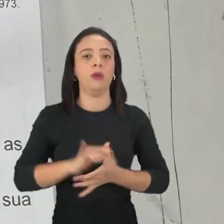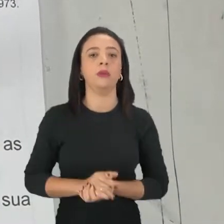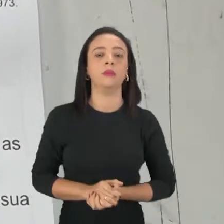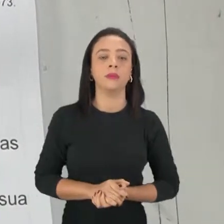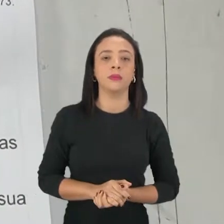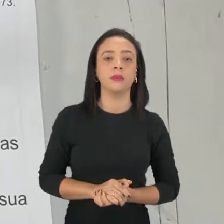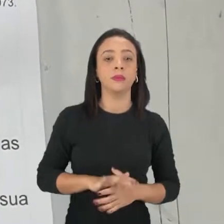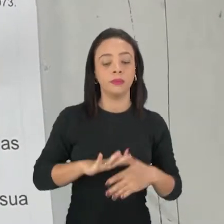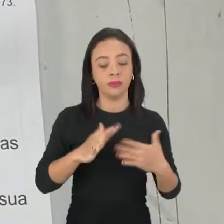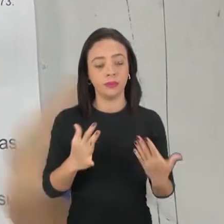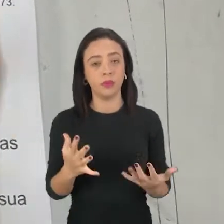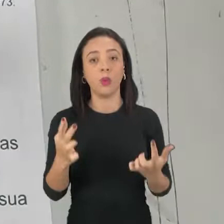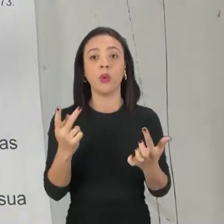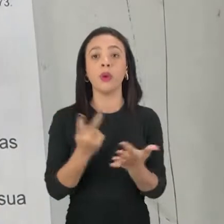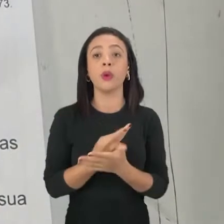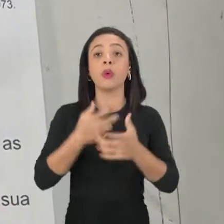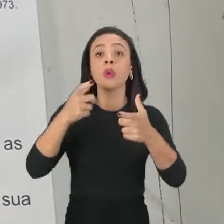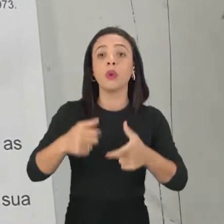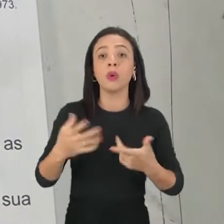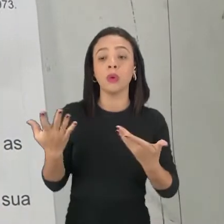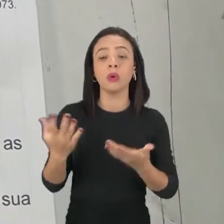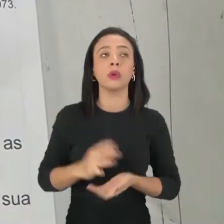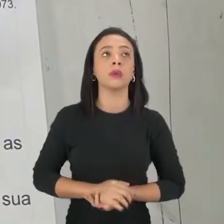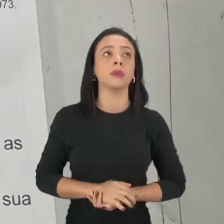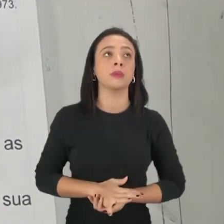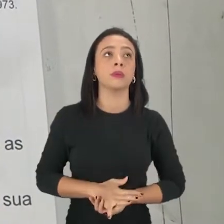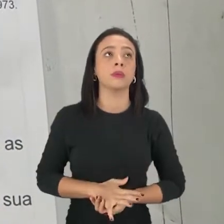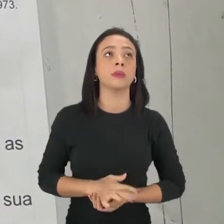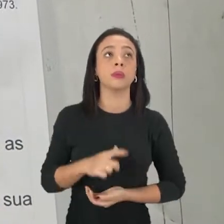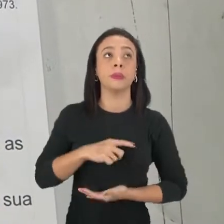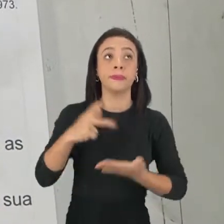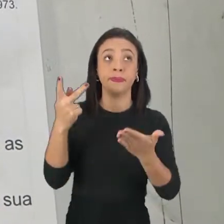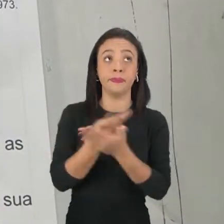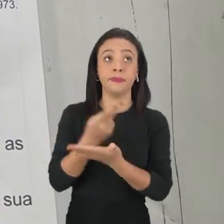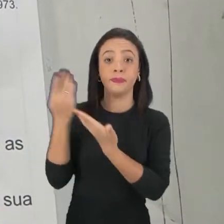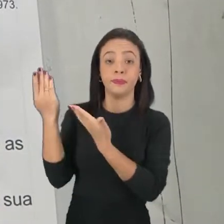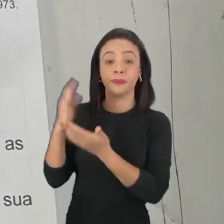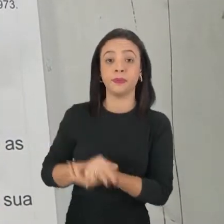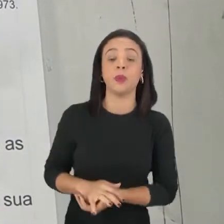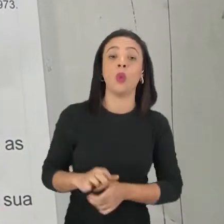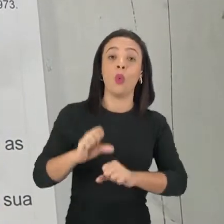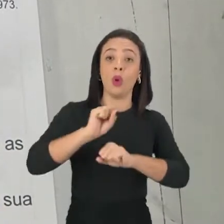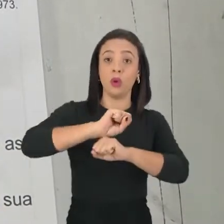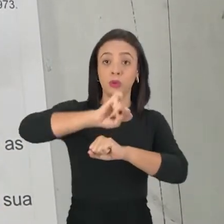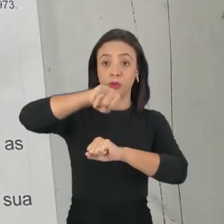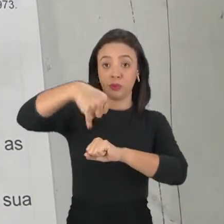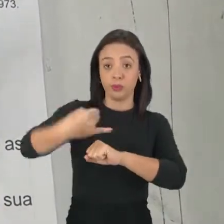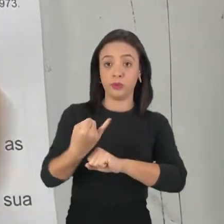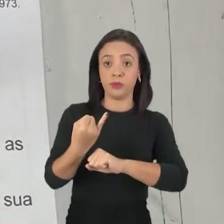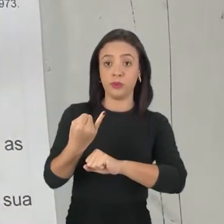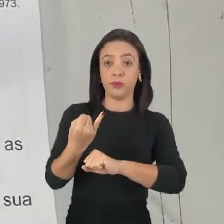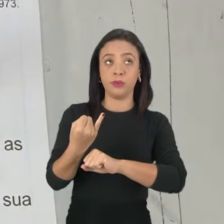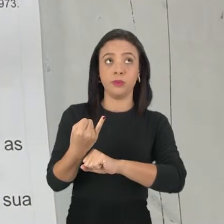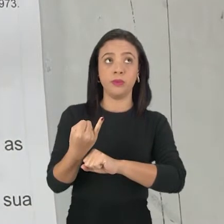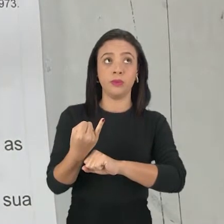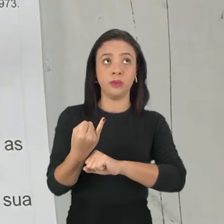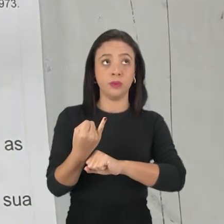tão o erro aqui seria ó é esse adjetivo aqui ó